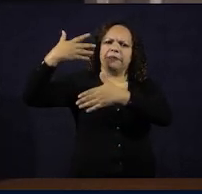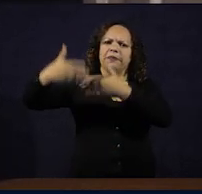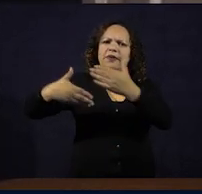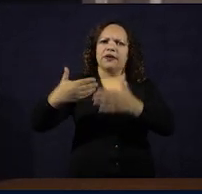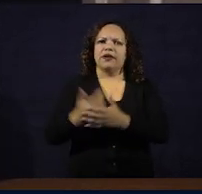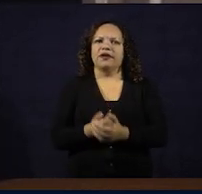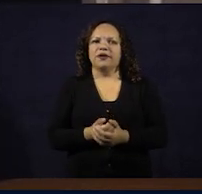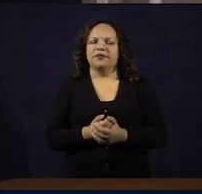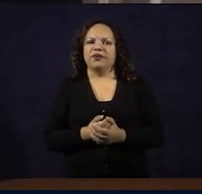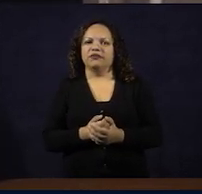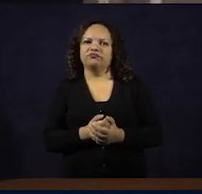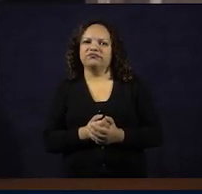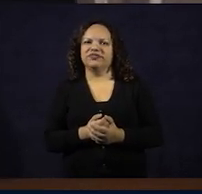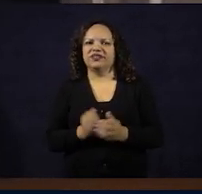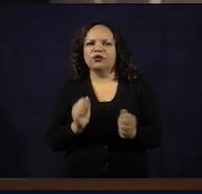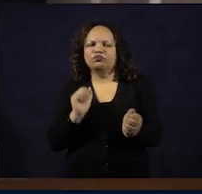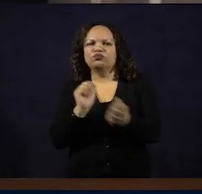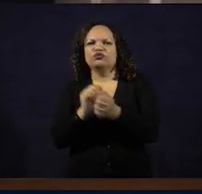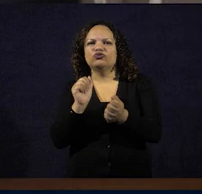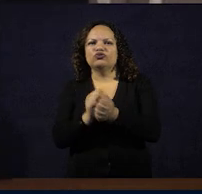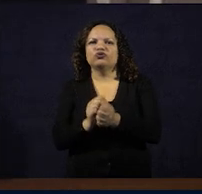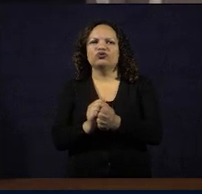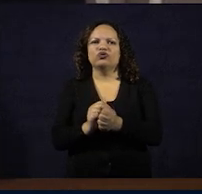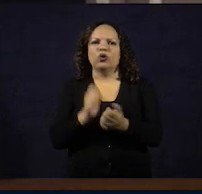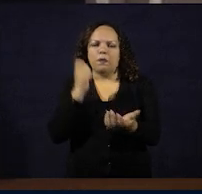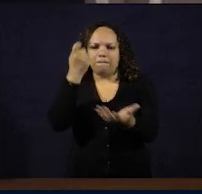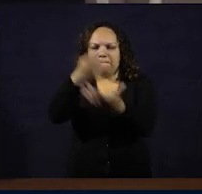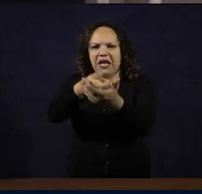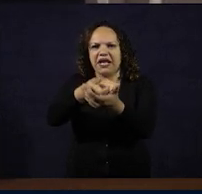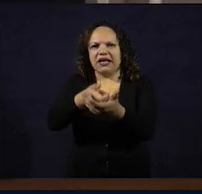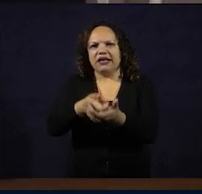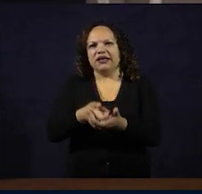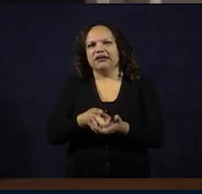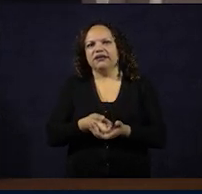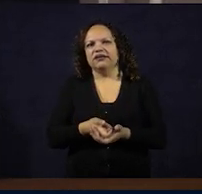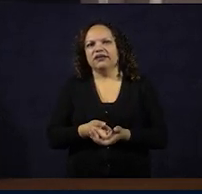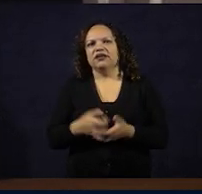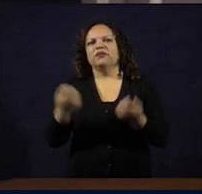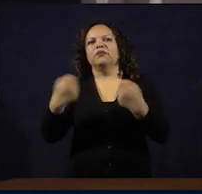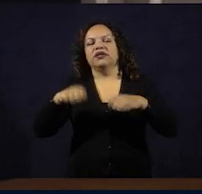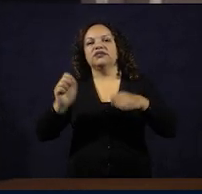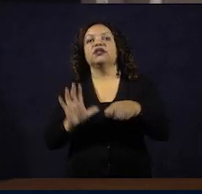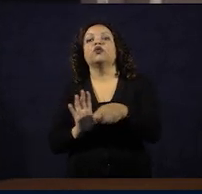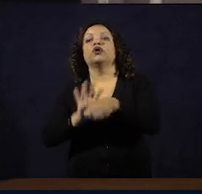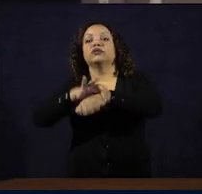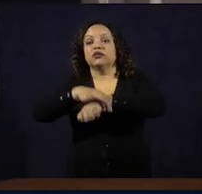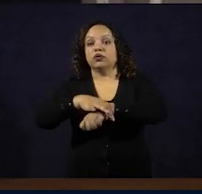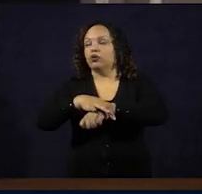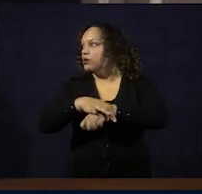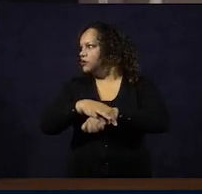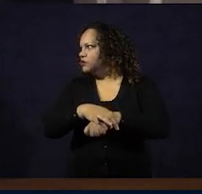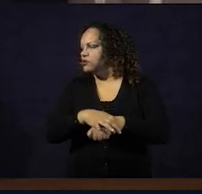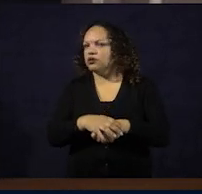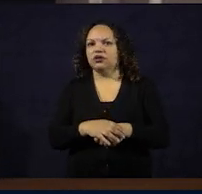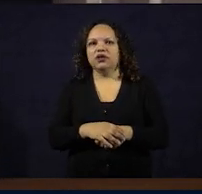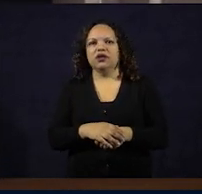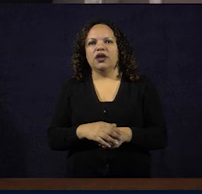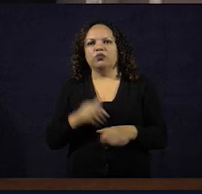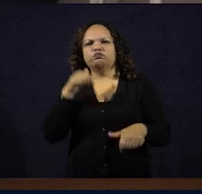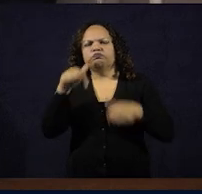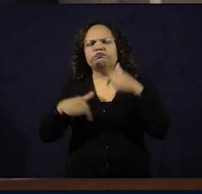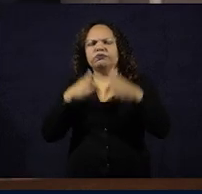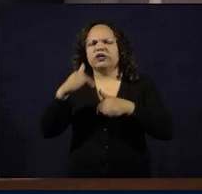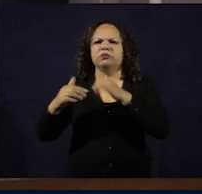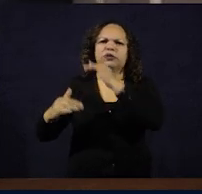pular na piscina comprar uma coisa nova ele precisa ter segurança e esse trabalho